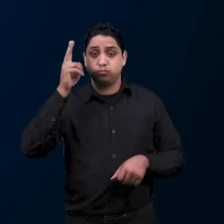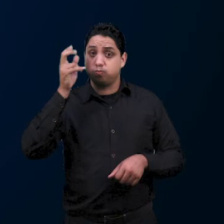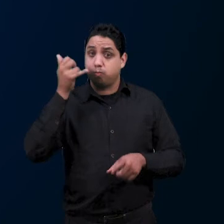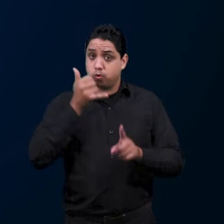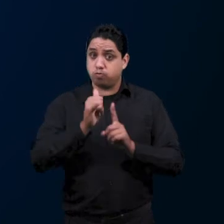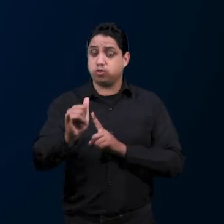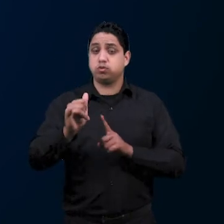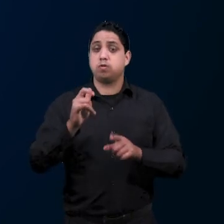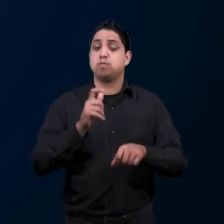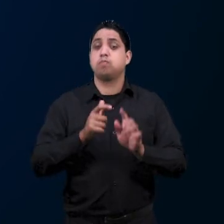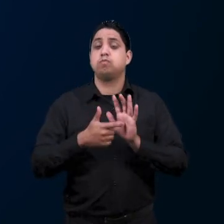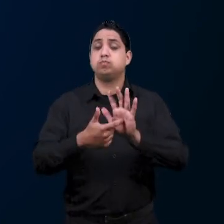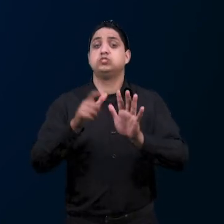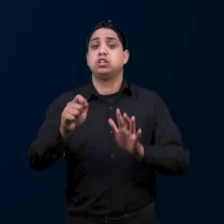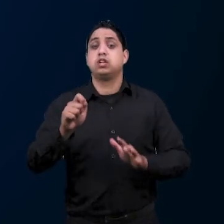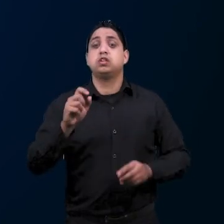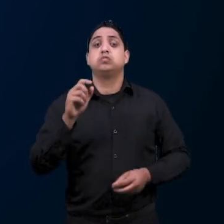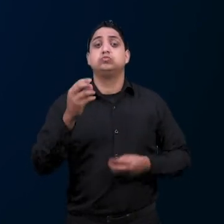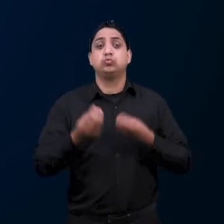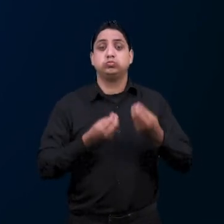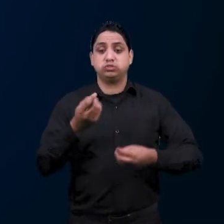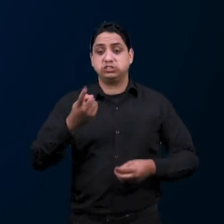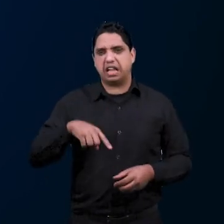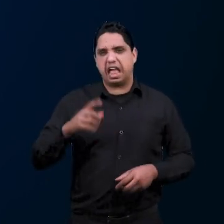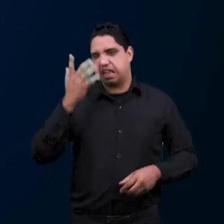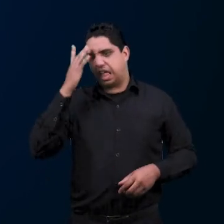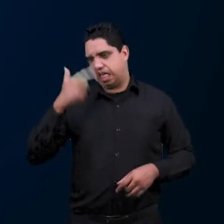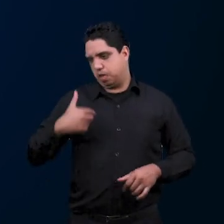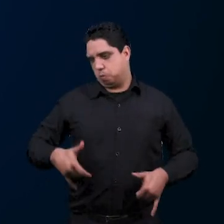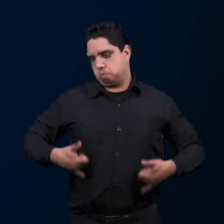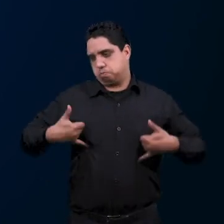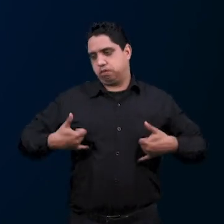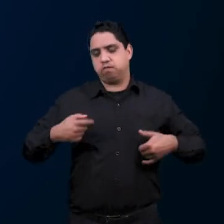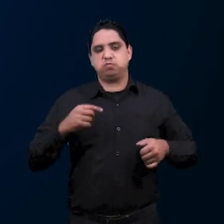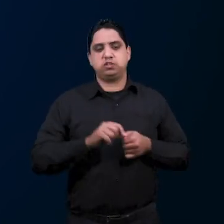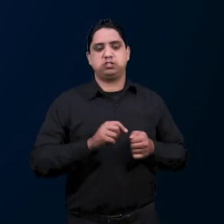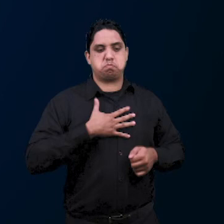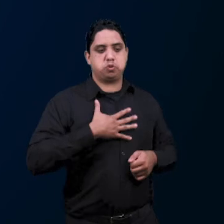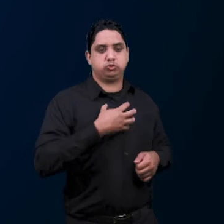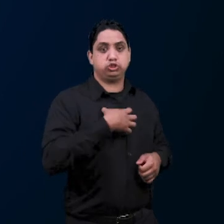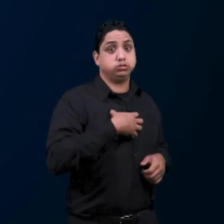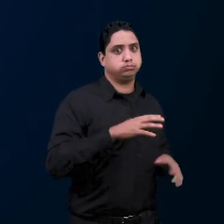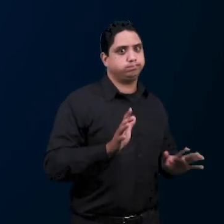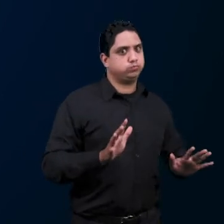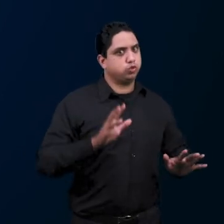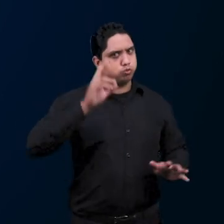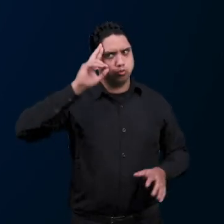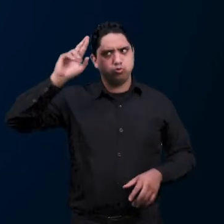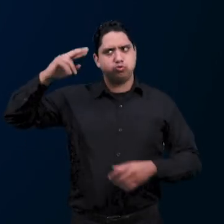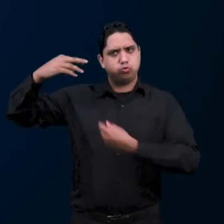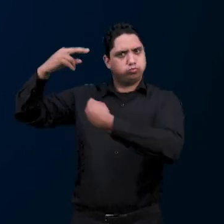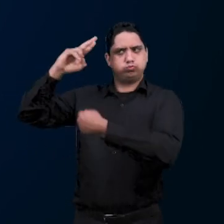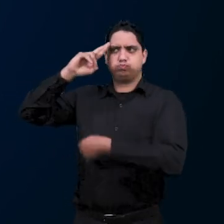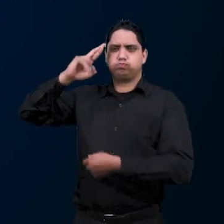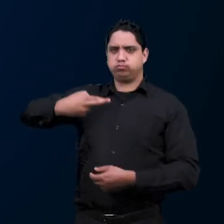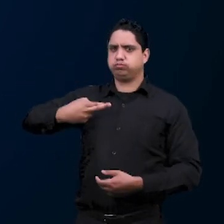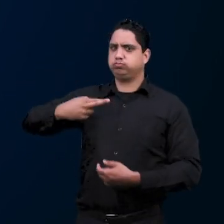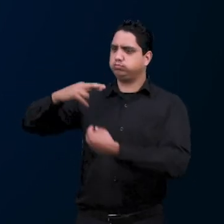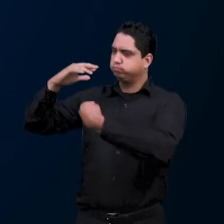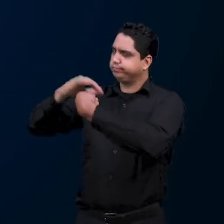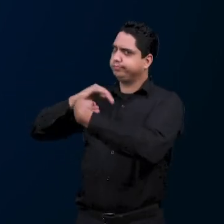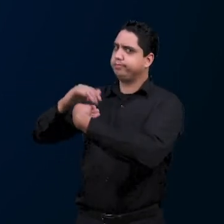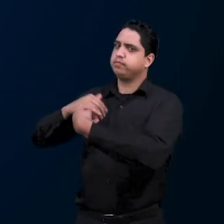nos achamos autossuficientes a ponto de fazer as coisas do nosso jeito, da nossa forma, o Senhor, ele nos repreende e ainda